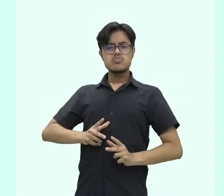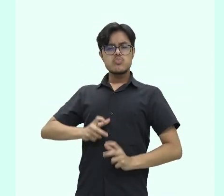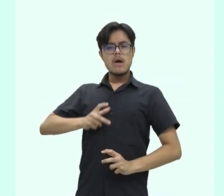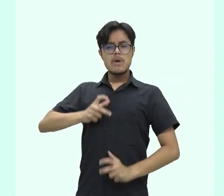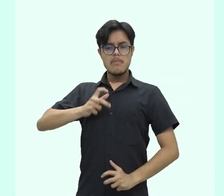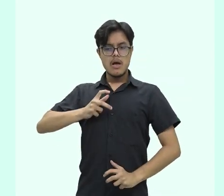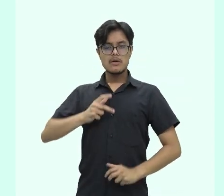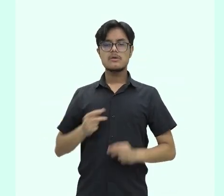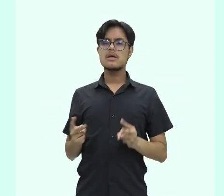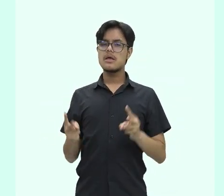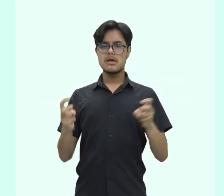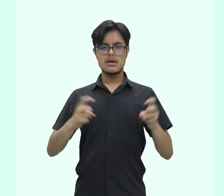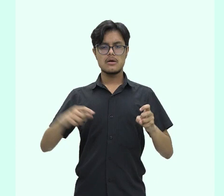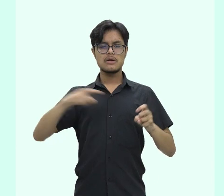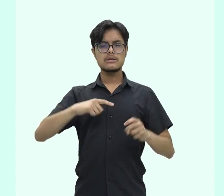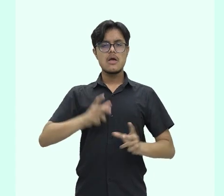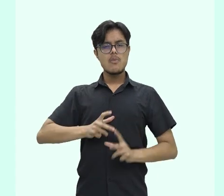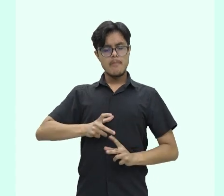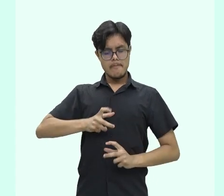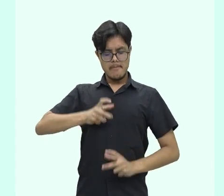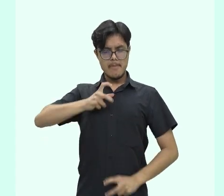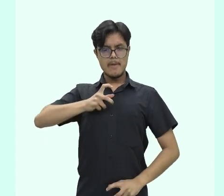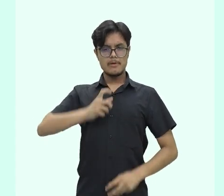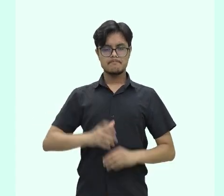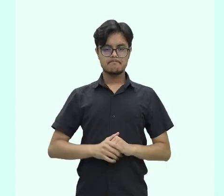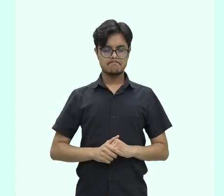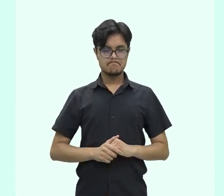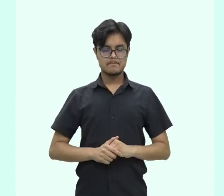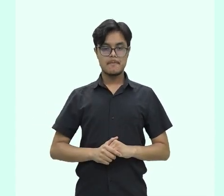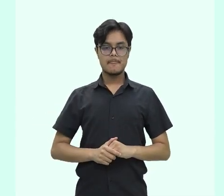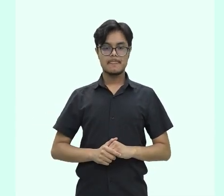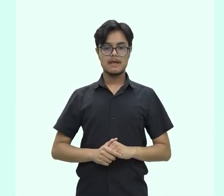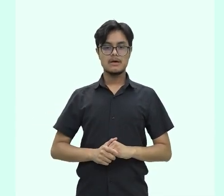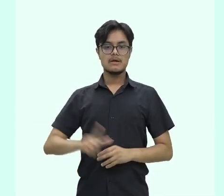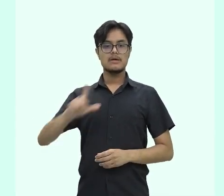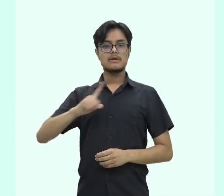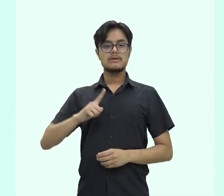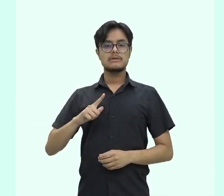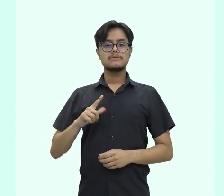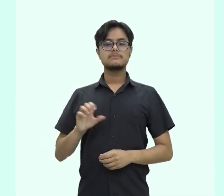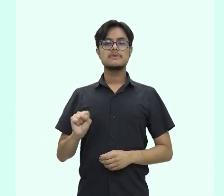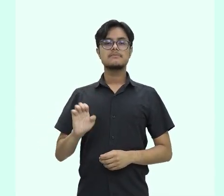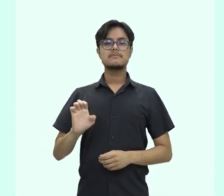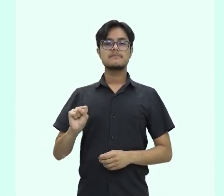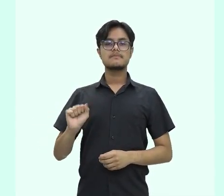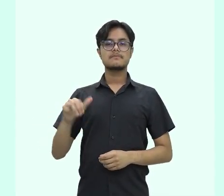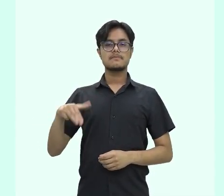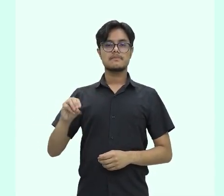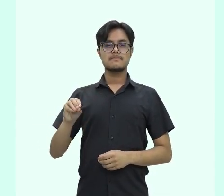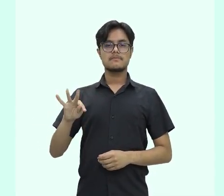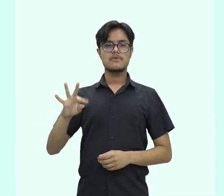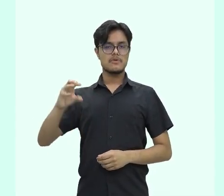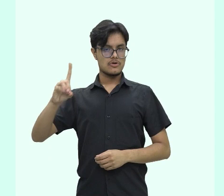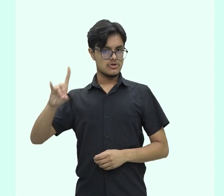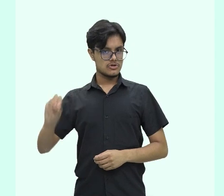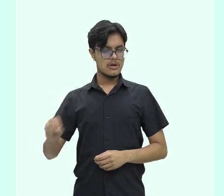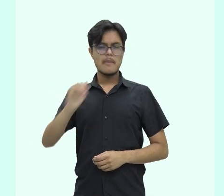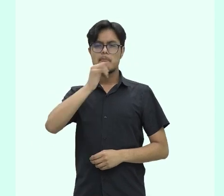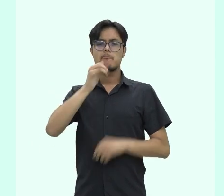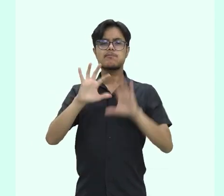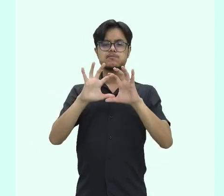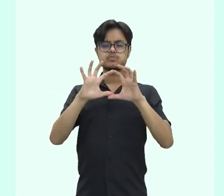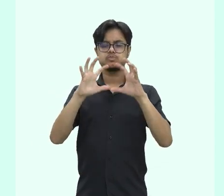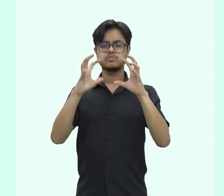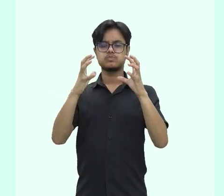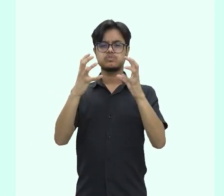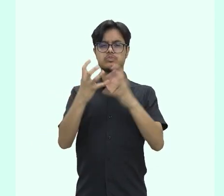estão localizadas ali na nossa coluna vertebral. Além disso, nós temos os ossos sesamoides, né, com formato mais arredondado, como a patela